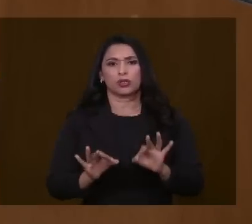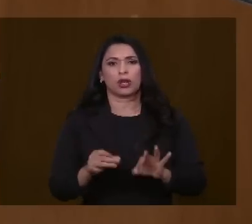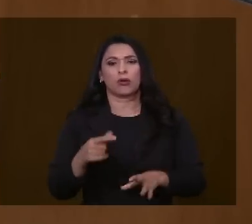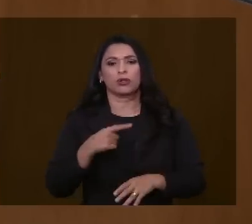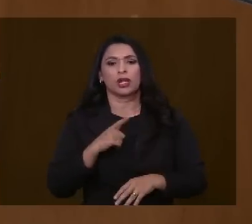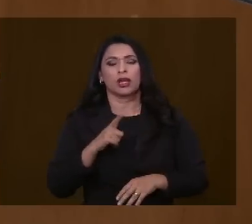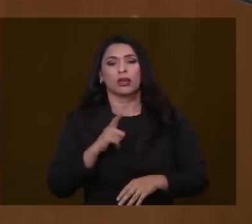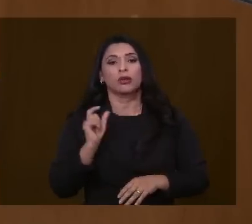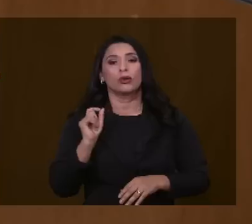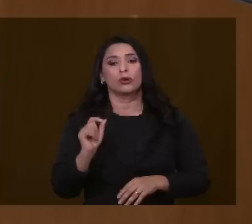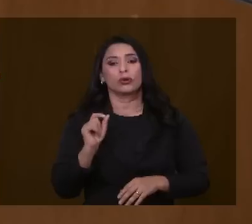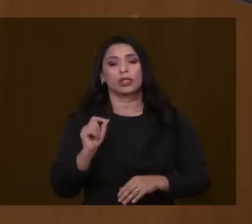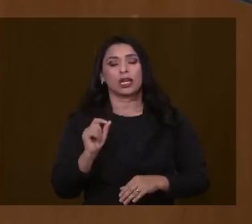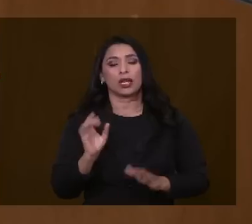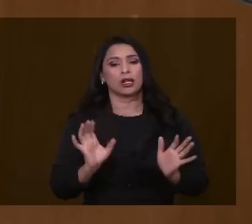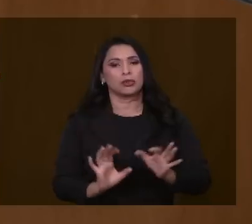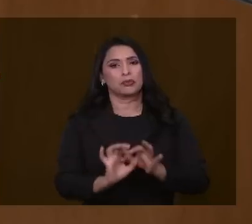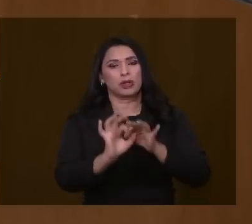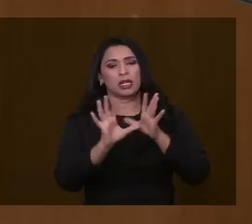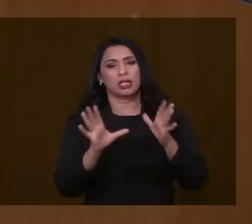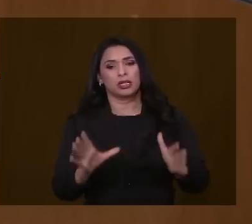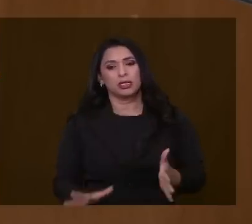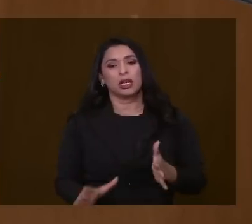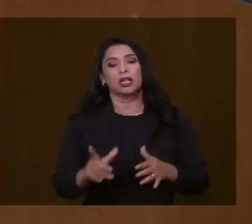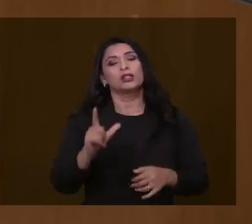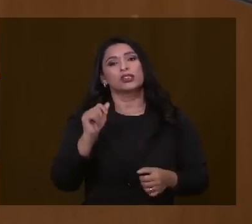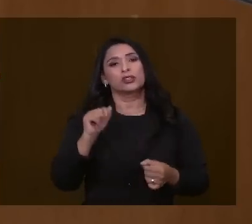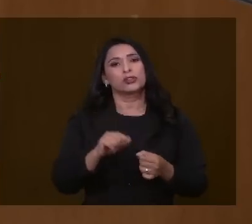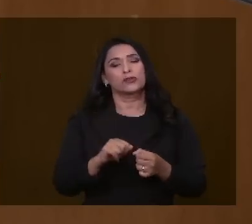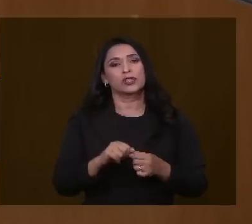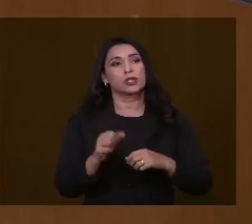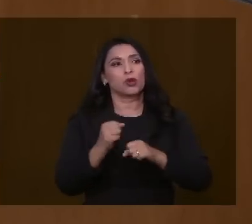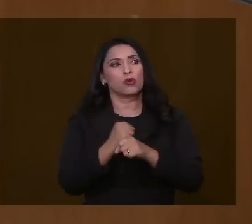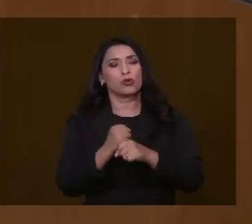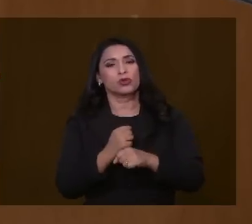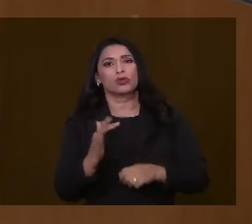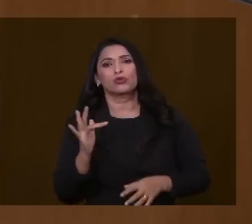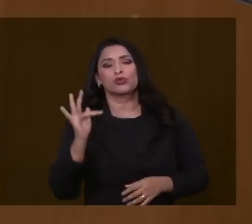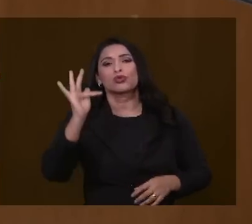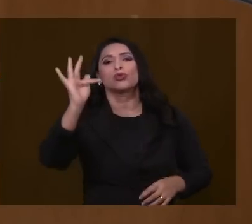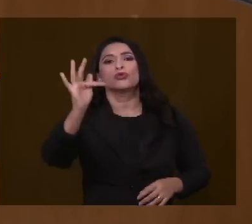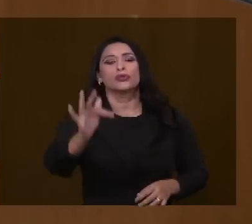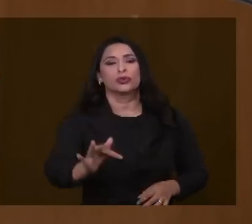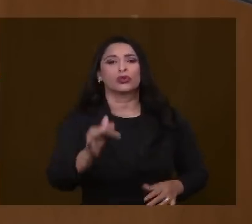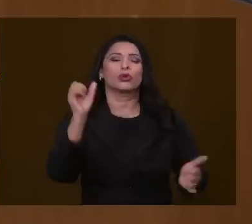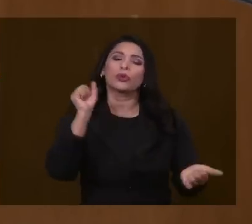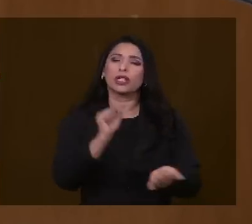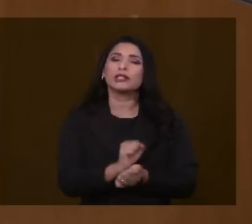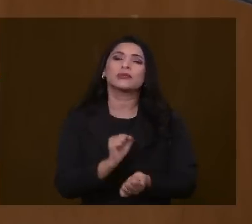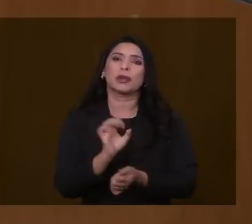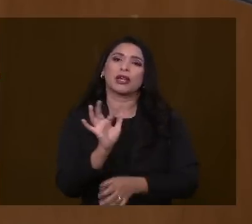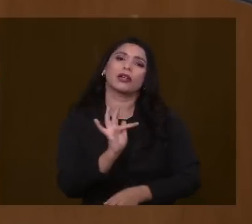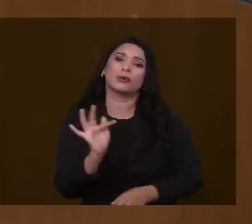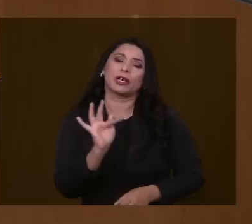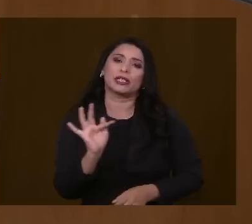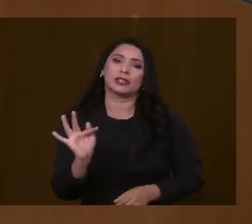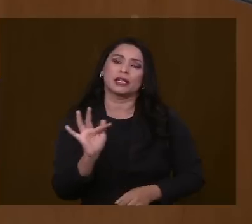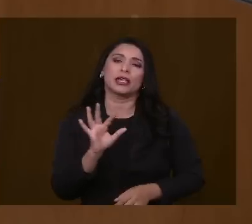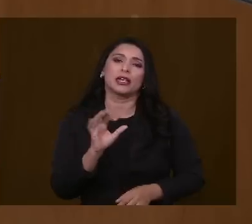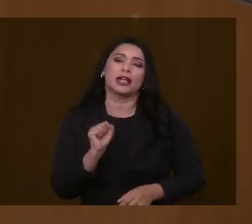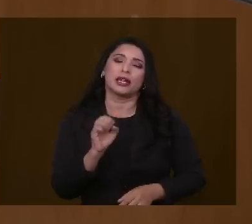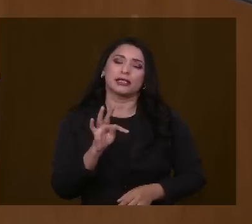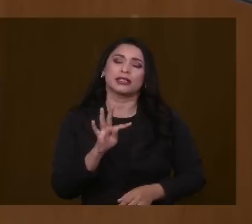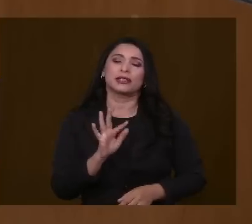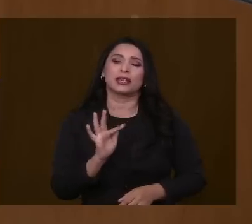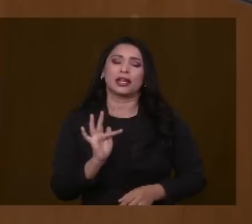autorizado a prever que serão benfazejos os anos futuros que aguardam este Supremo Tribunal Federal durante